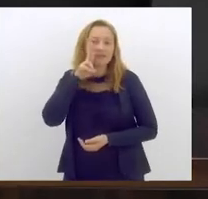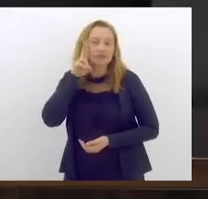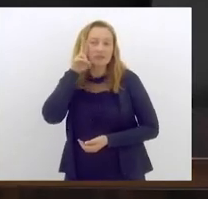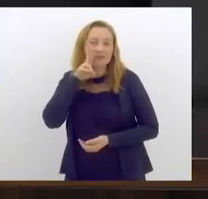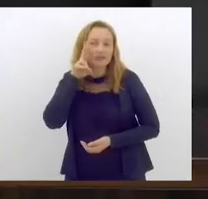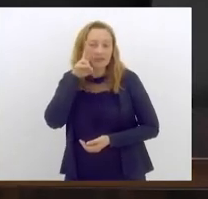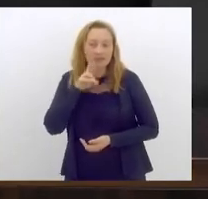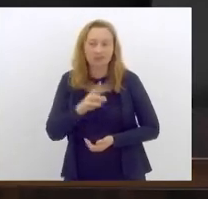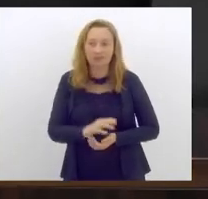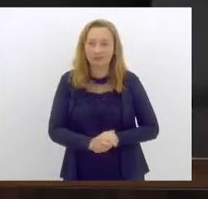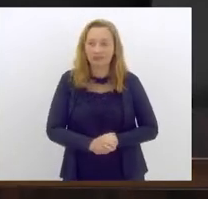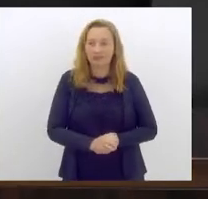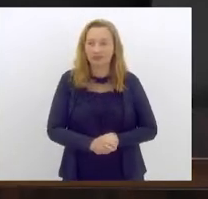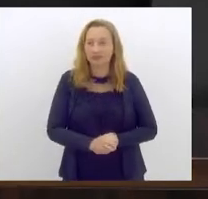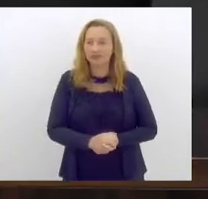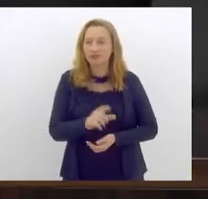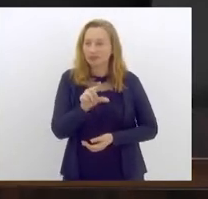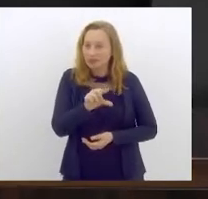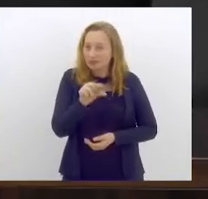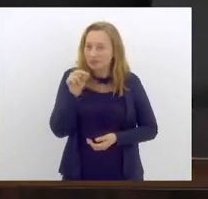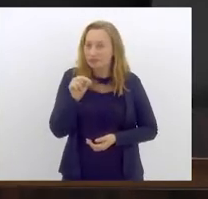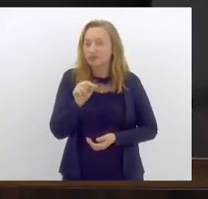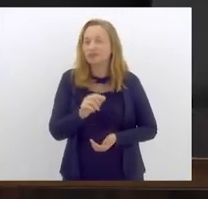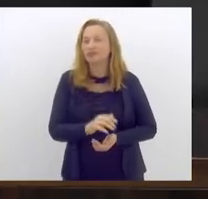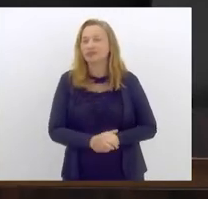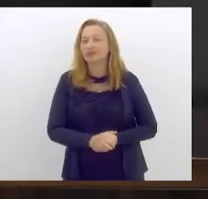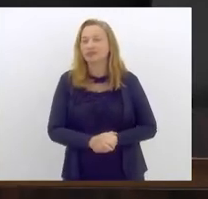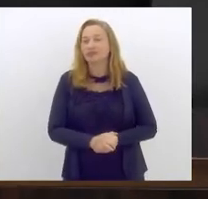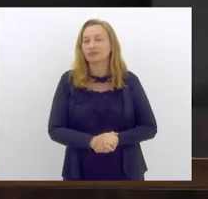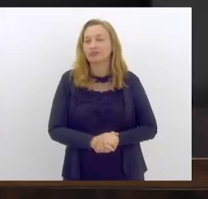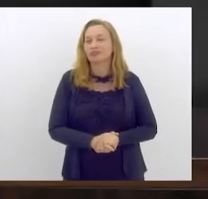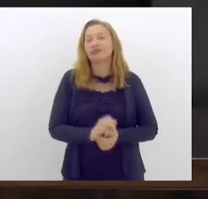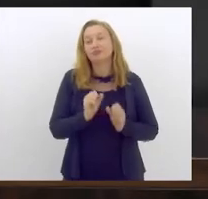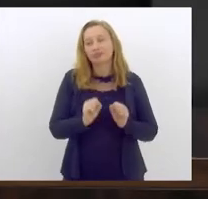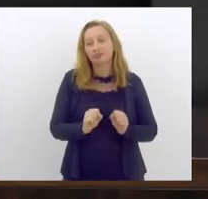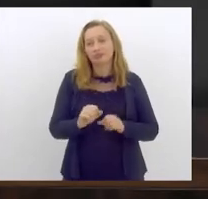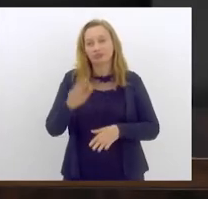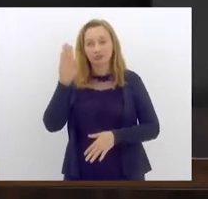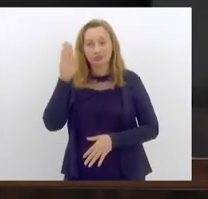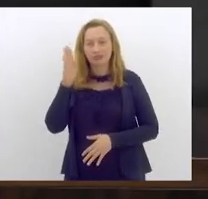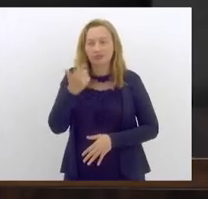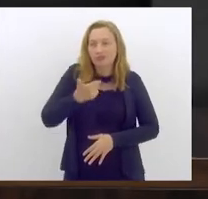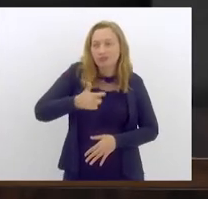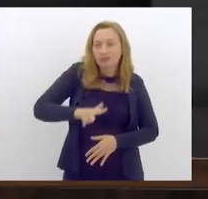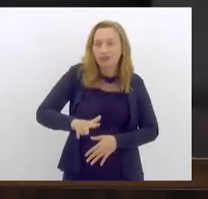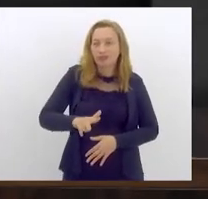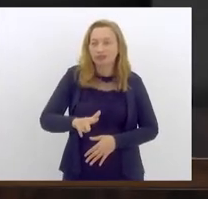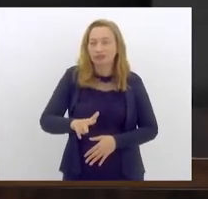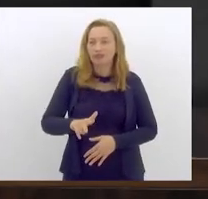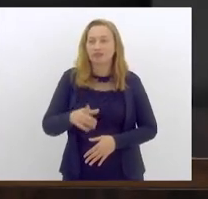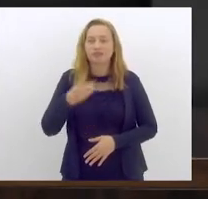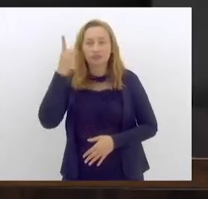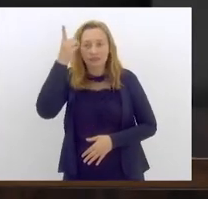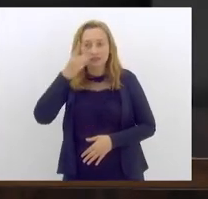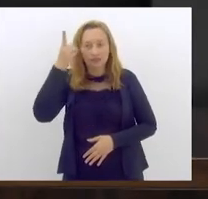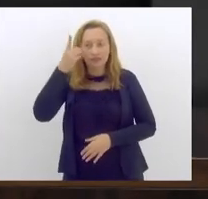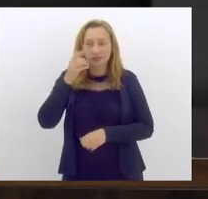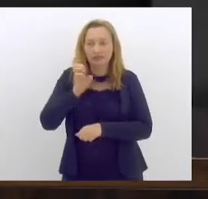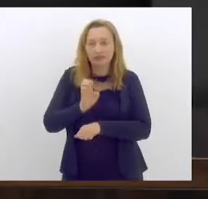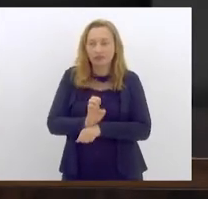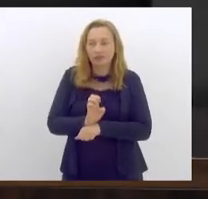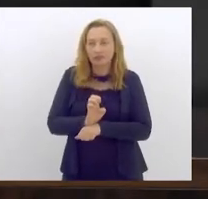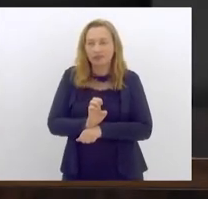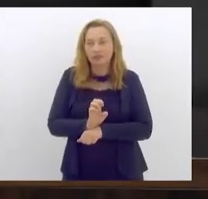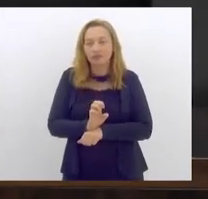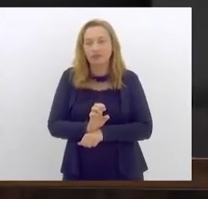foi uma decisão né eu poderia me candidatar de novo a deputada estadual